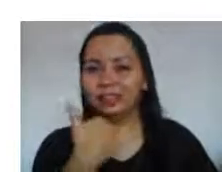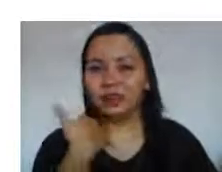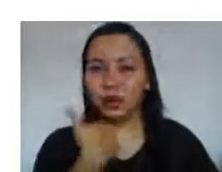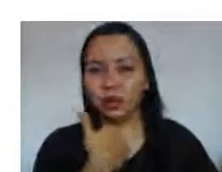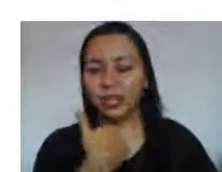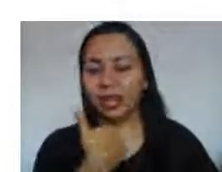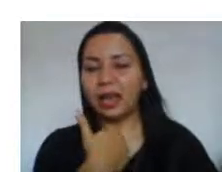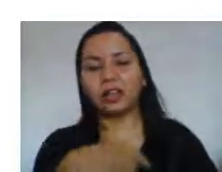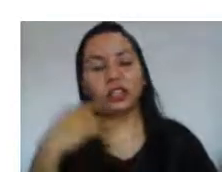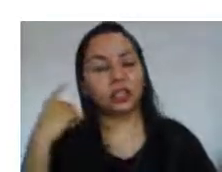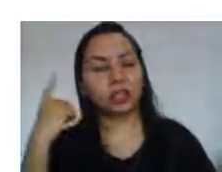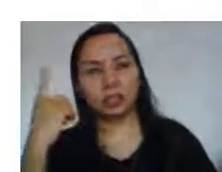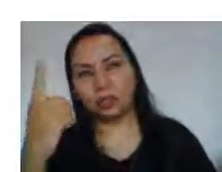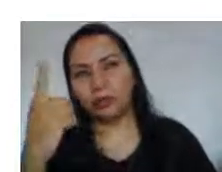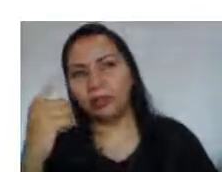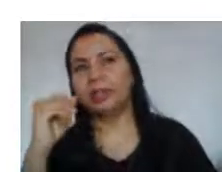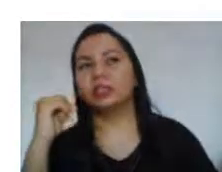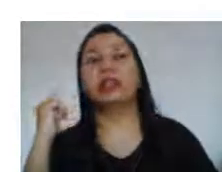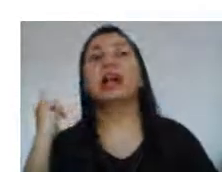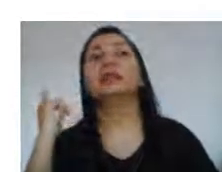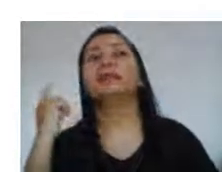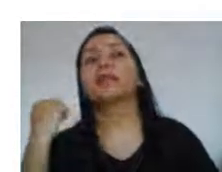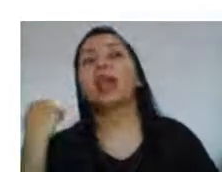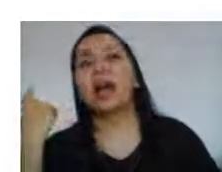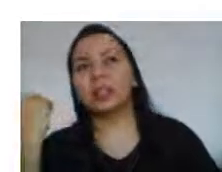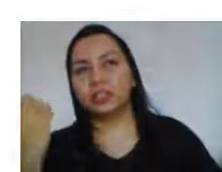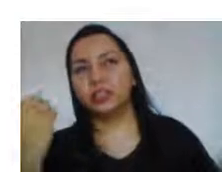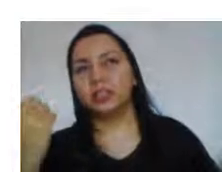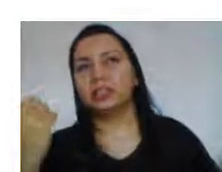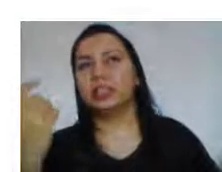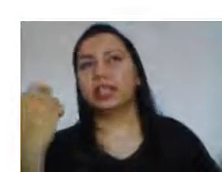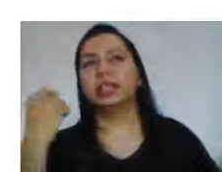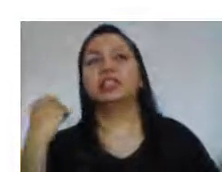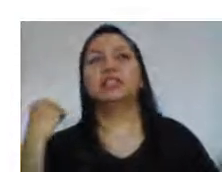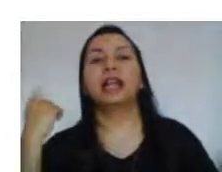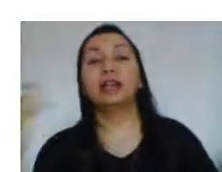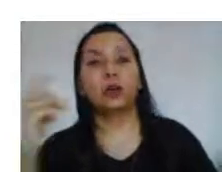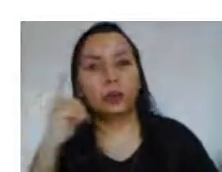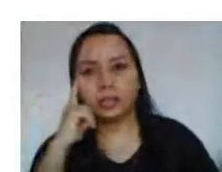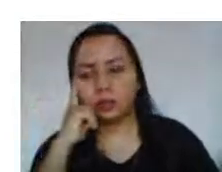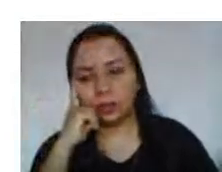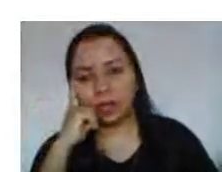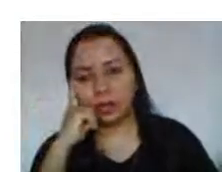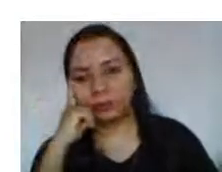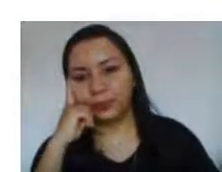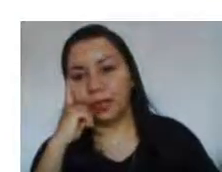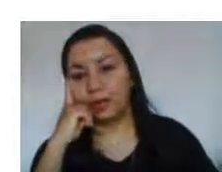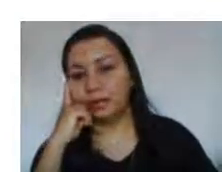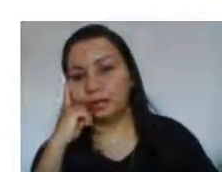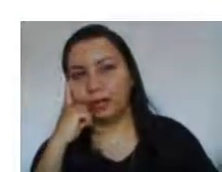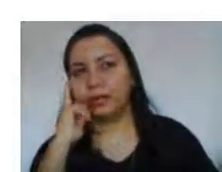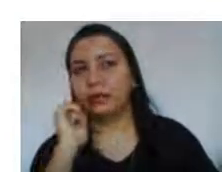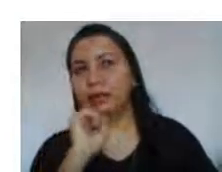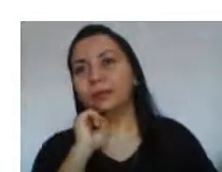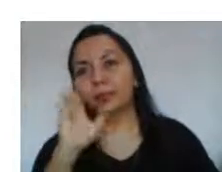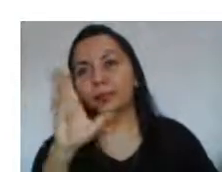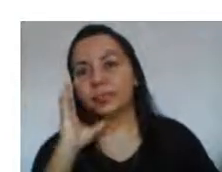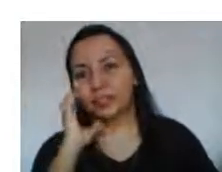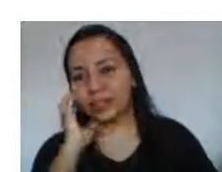online, ok? Aí a gente decide a forma da atividade, a gente decide a data de entrega e como essa atividade ela tem